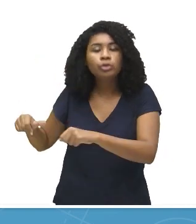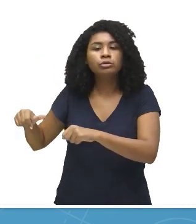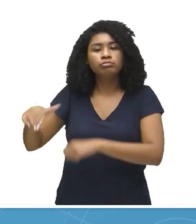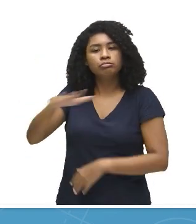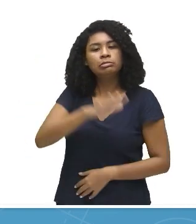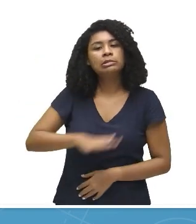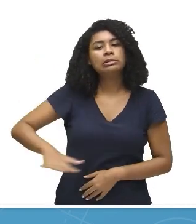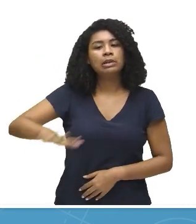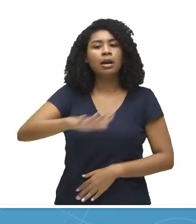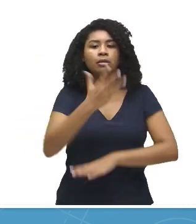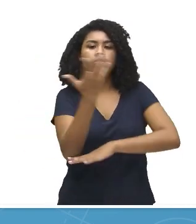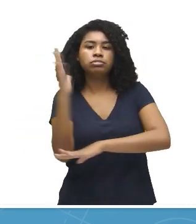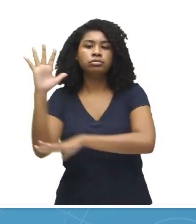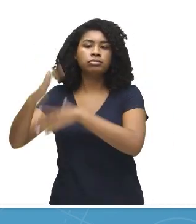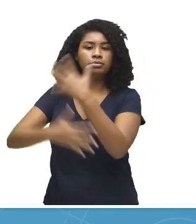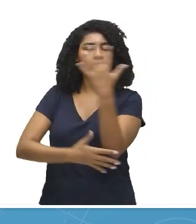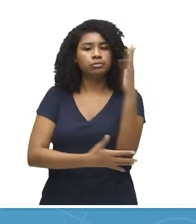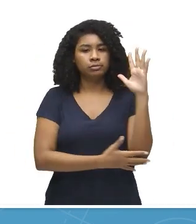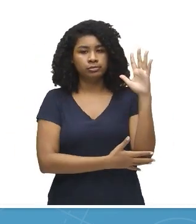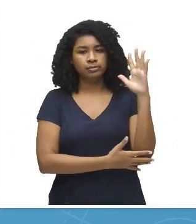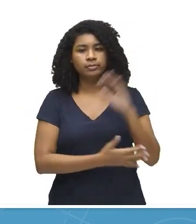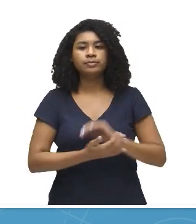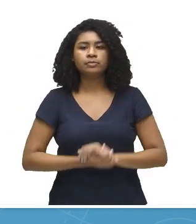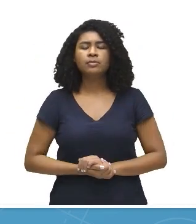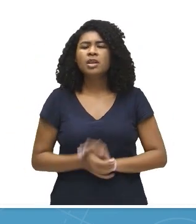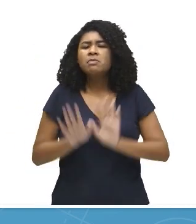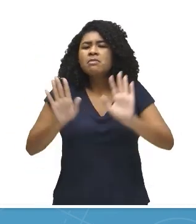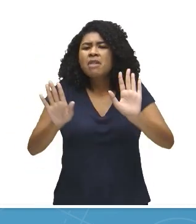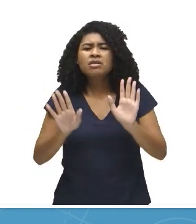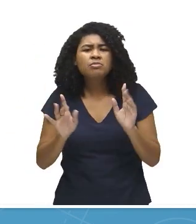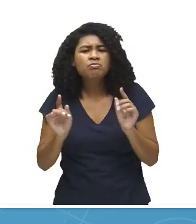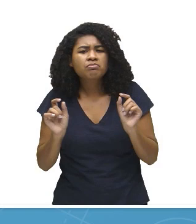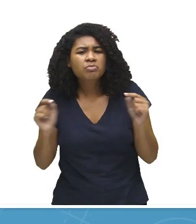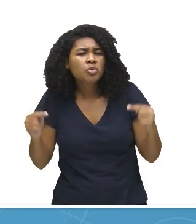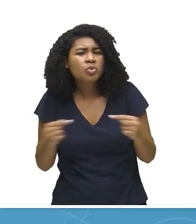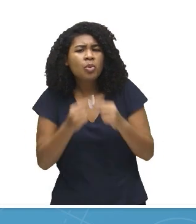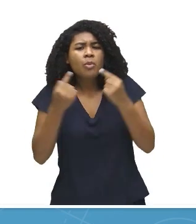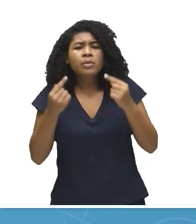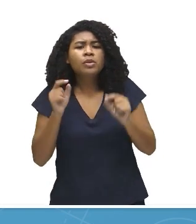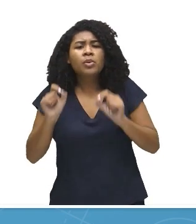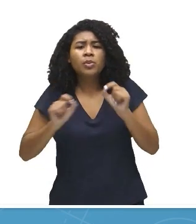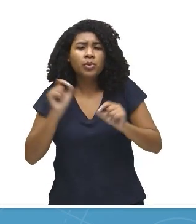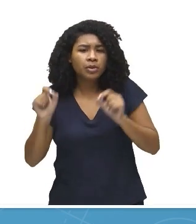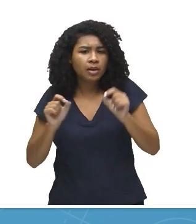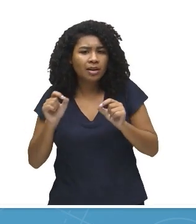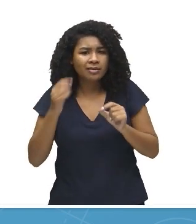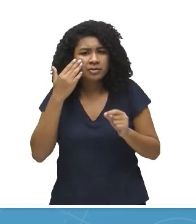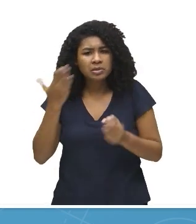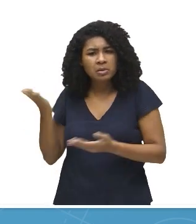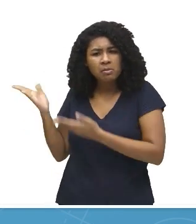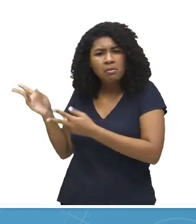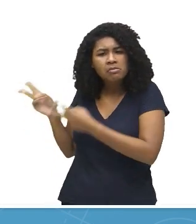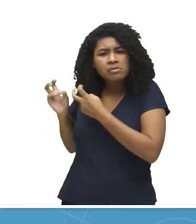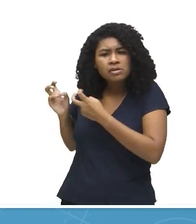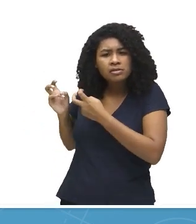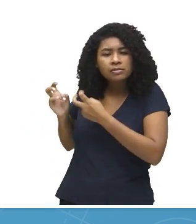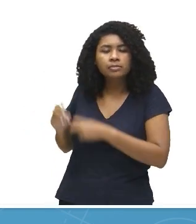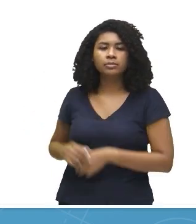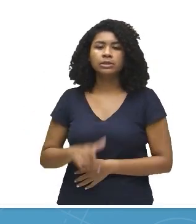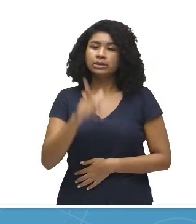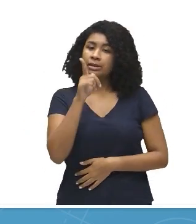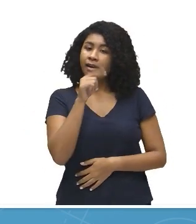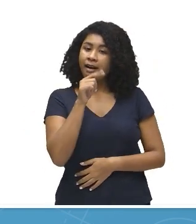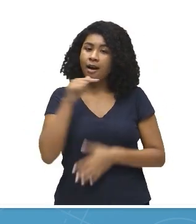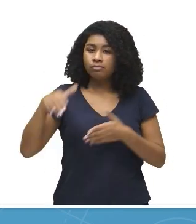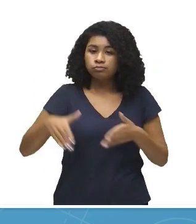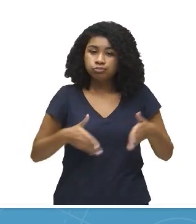ambiente. Então o que que que faz parte aqui dessa imagem? Aí a gente tem a presença da água aqui na imagem